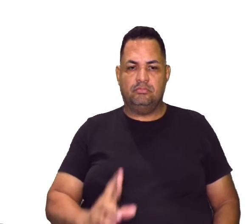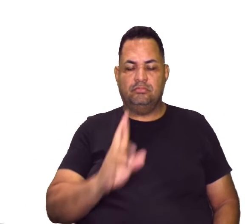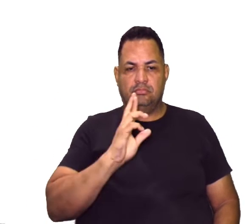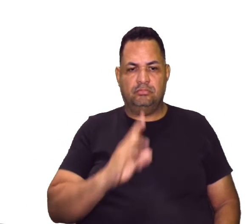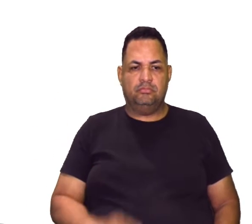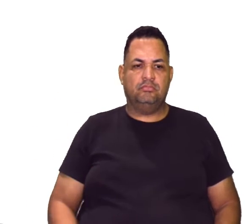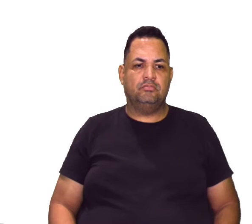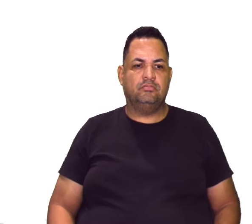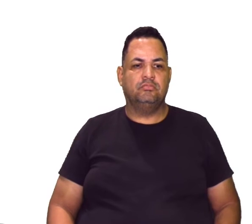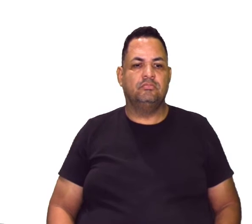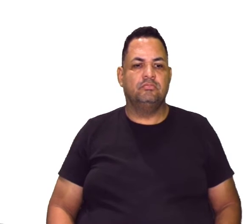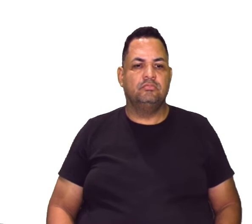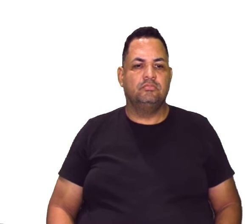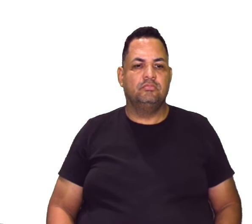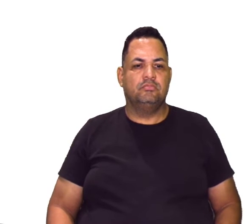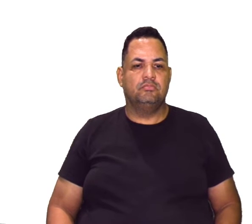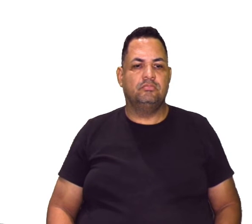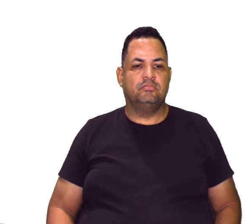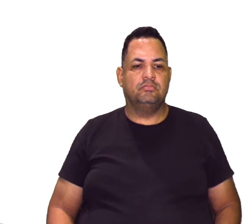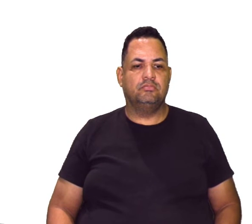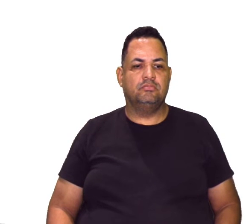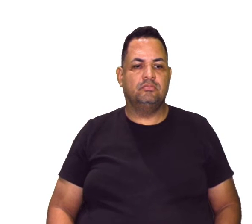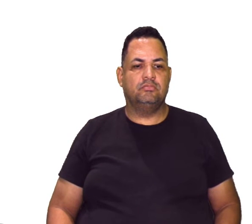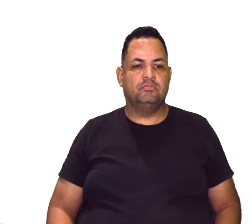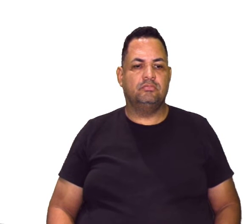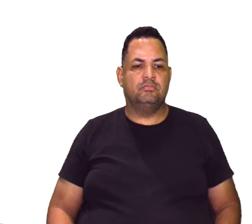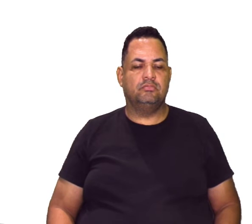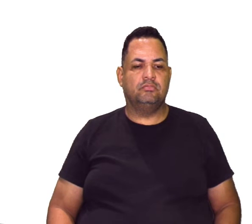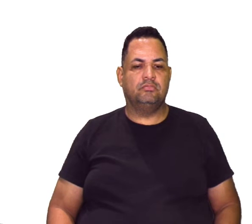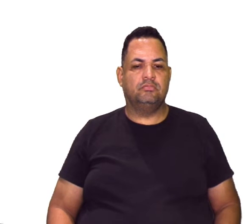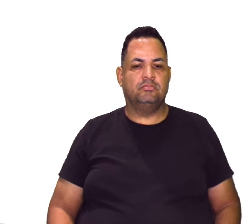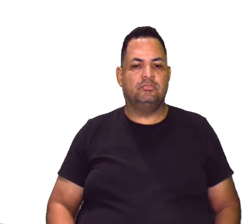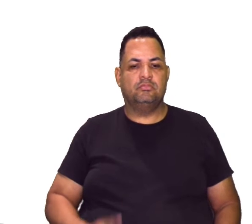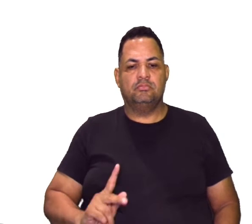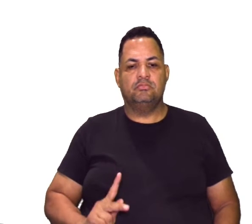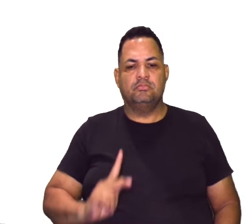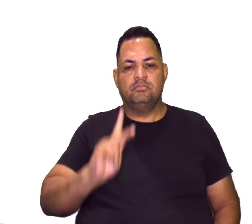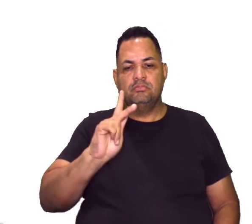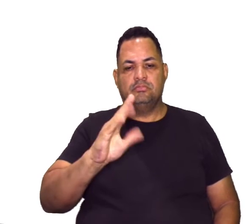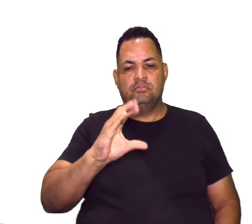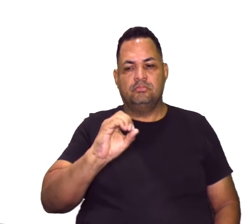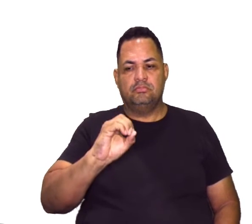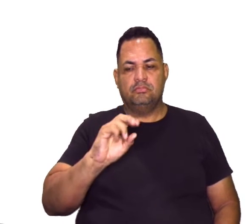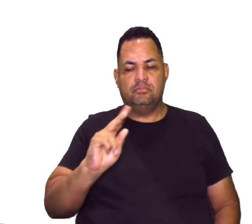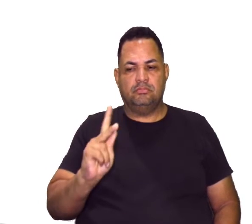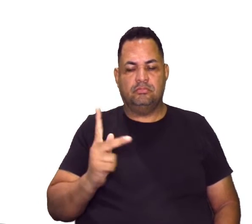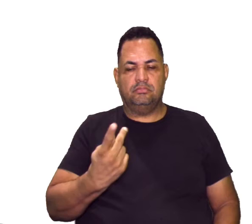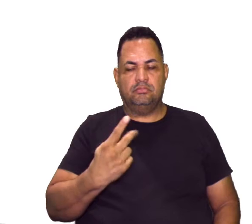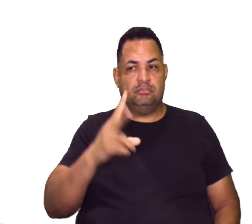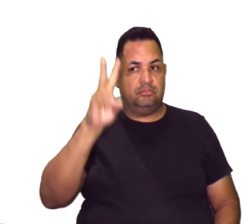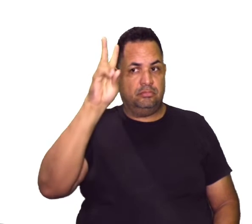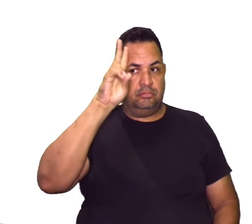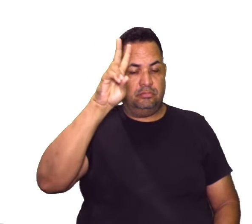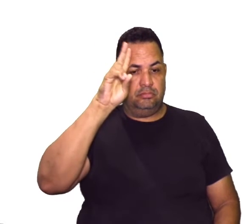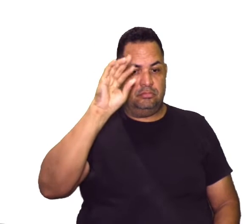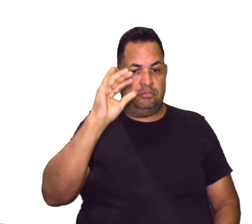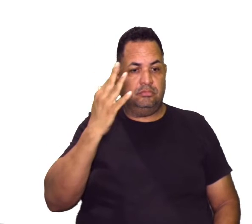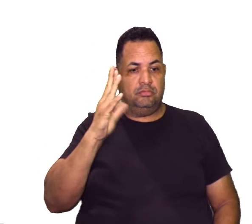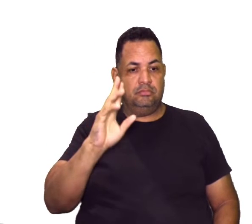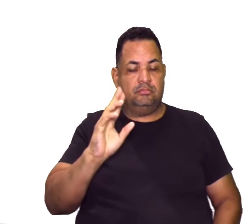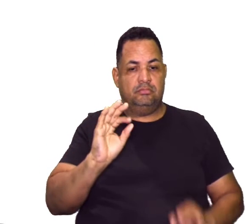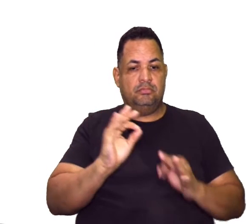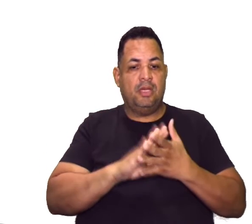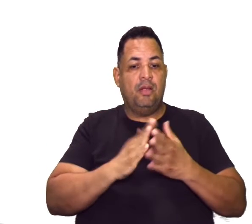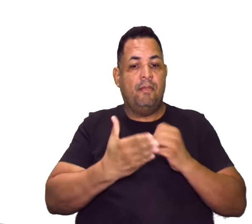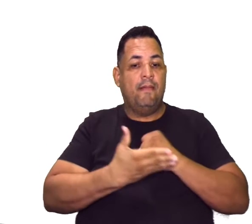resposta? Olha só, hidróxido de potássio. Lembrando que o hidróxido de potássio não é um ácido,